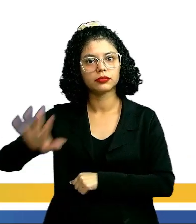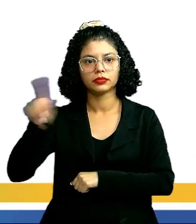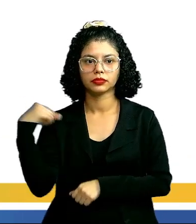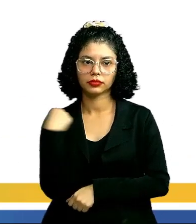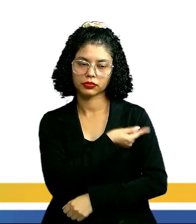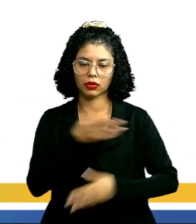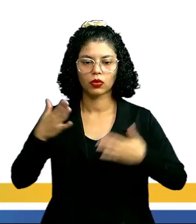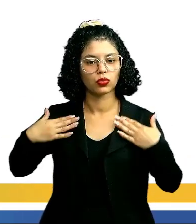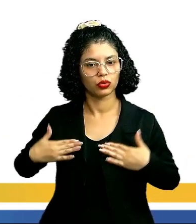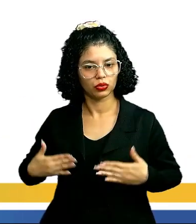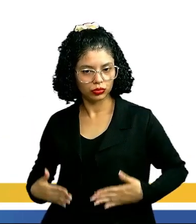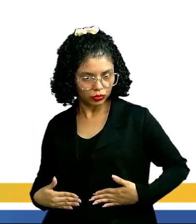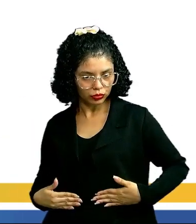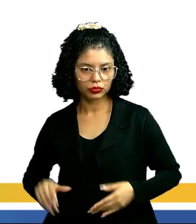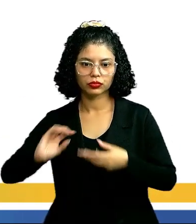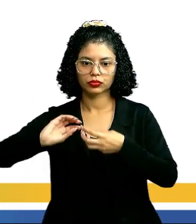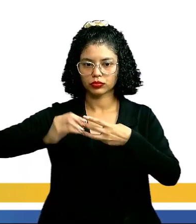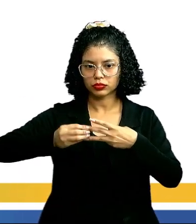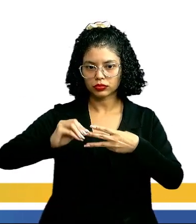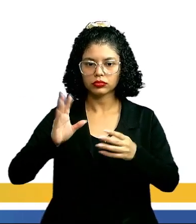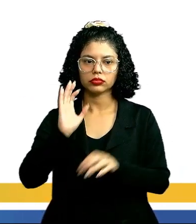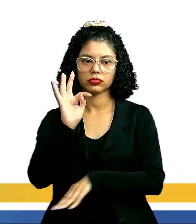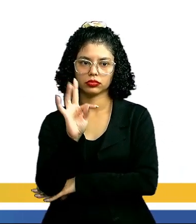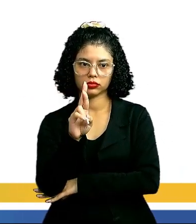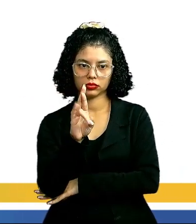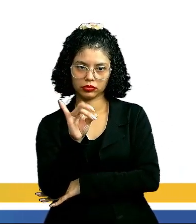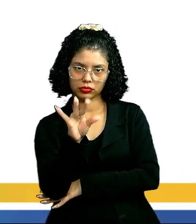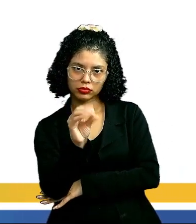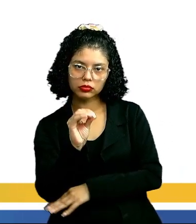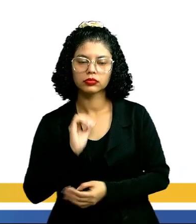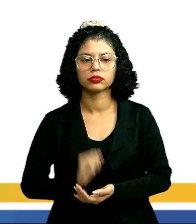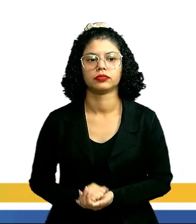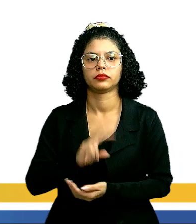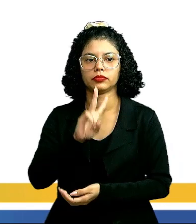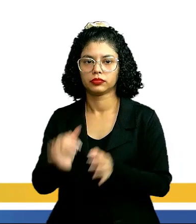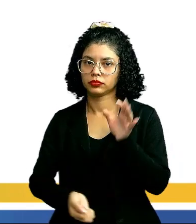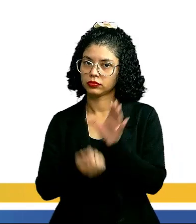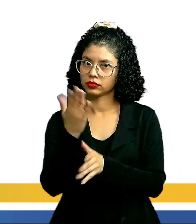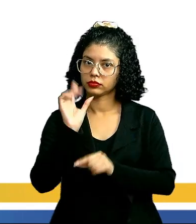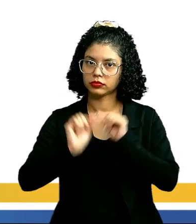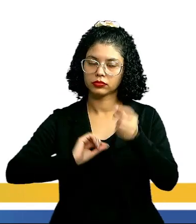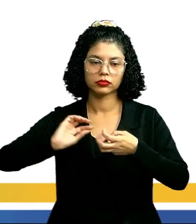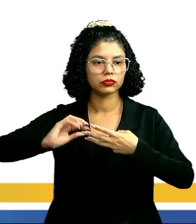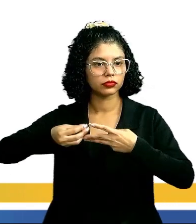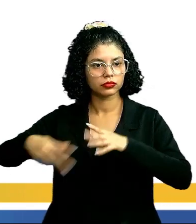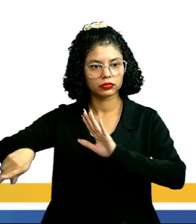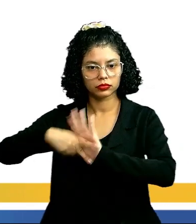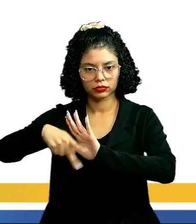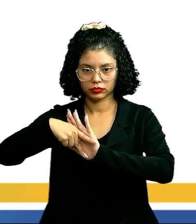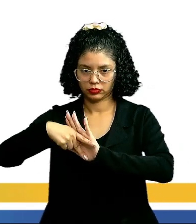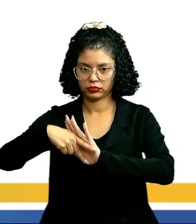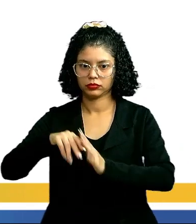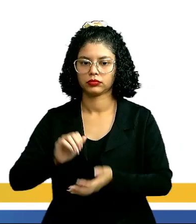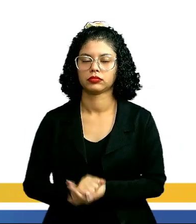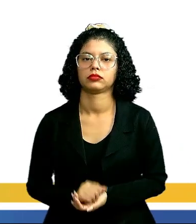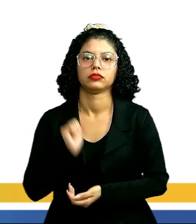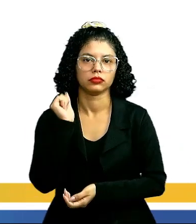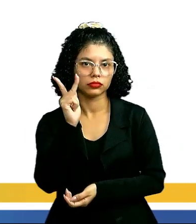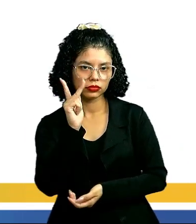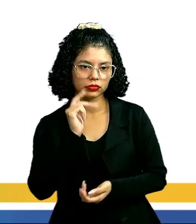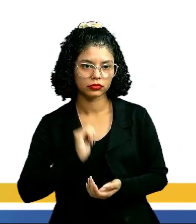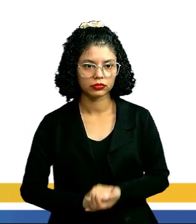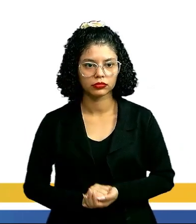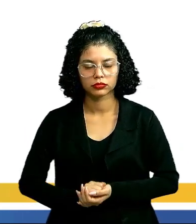nosso corpo. As células-tronco pluripotentes, elas originam células específicas,